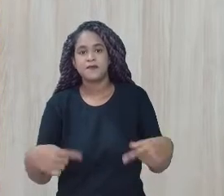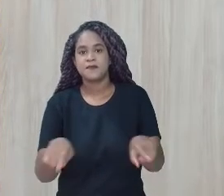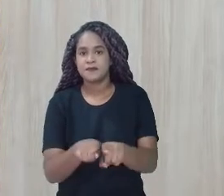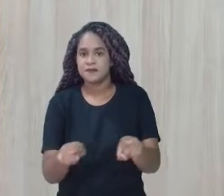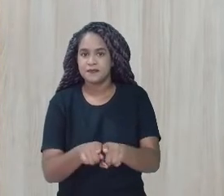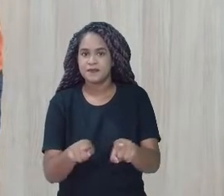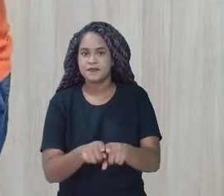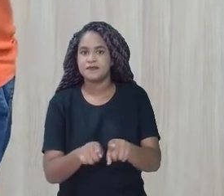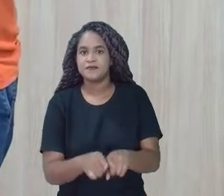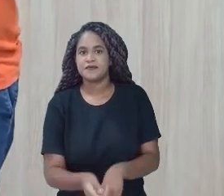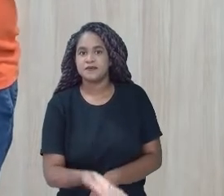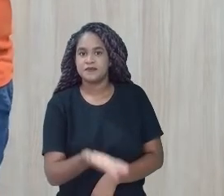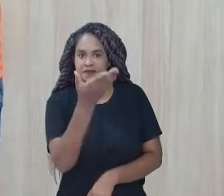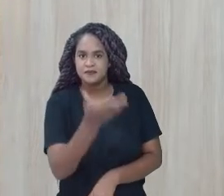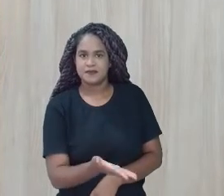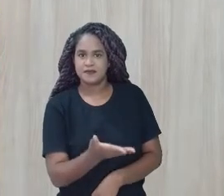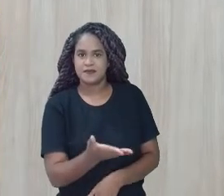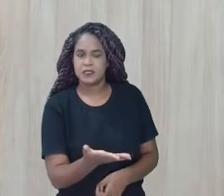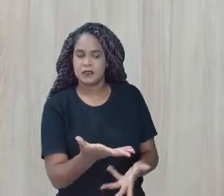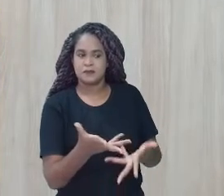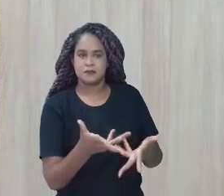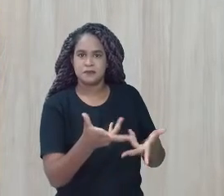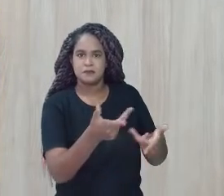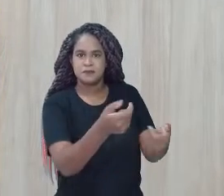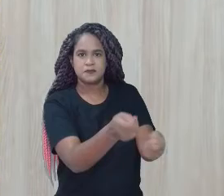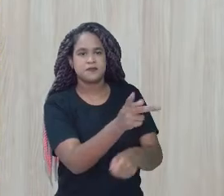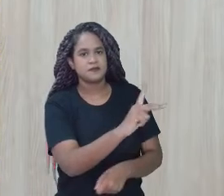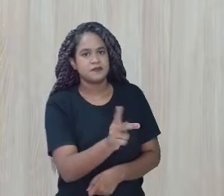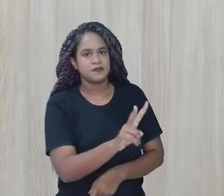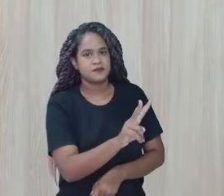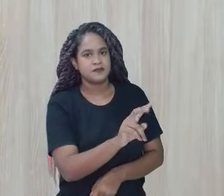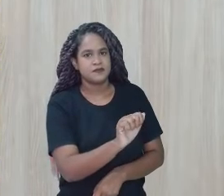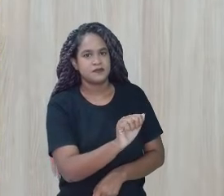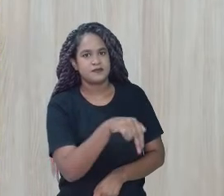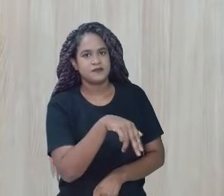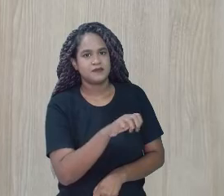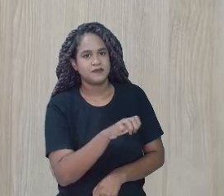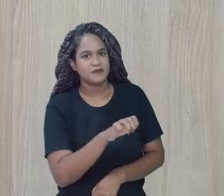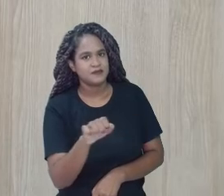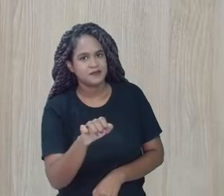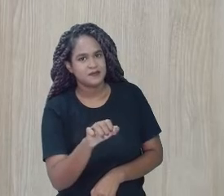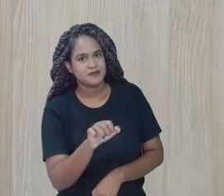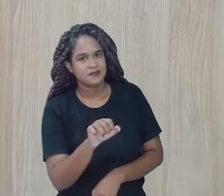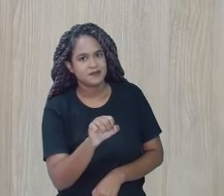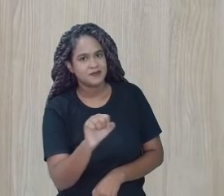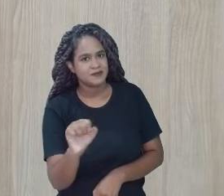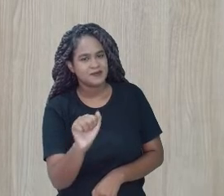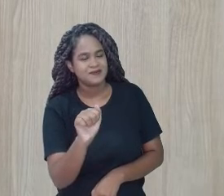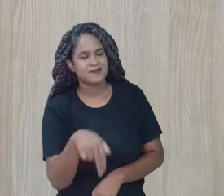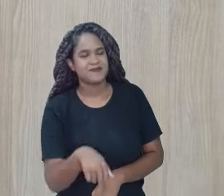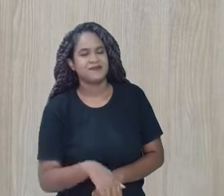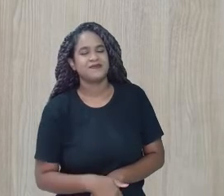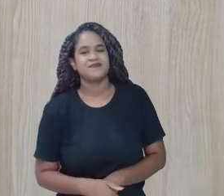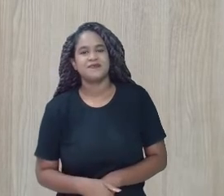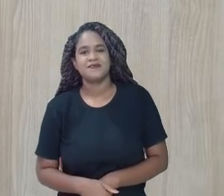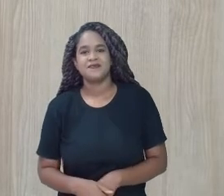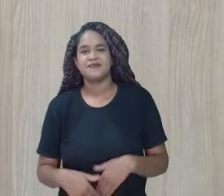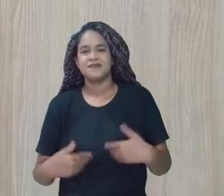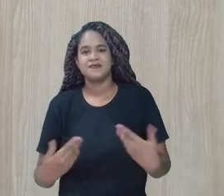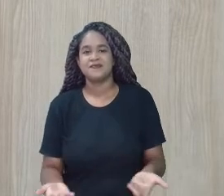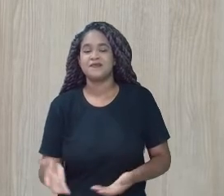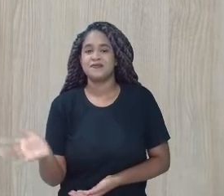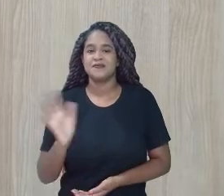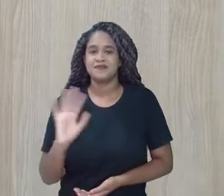a ajuda dela, a poderosa professora Vanessa. Olá, meus amores, tudo bem